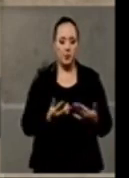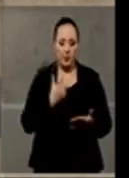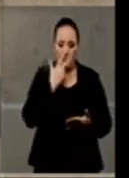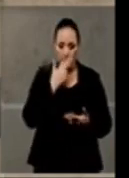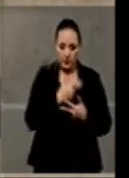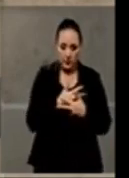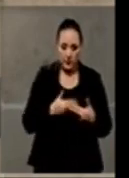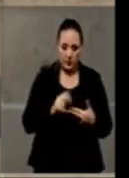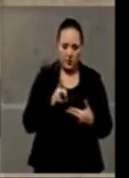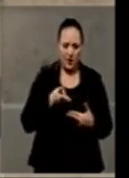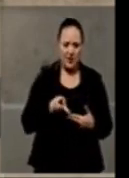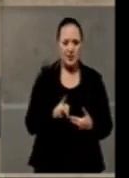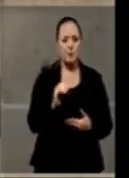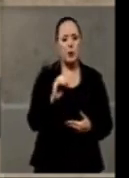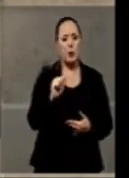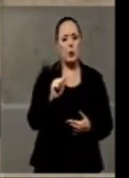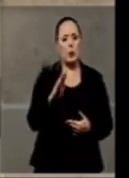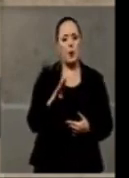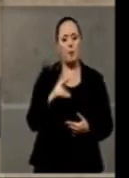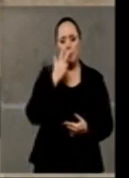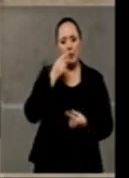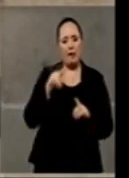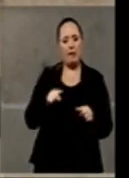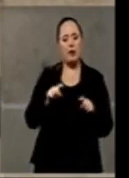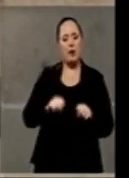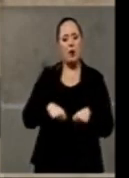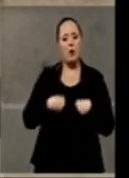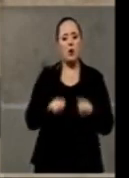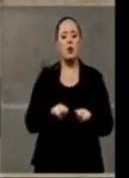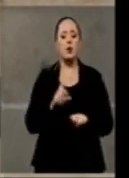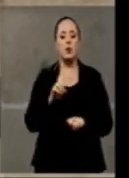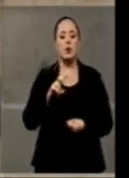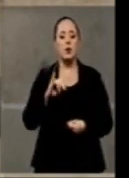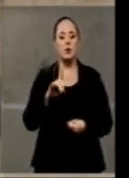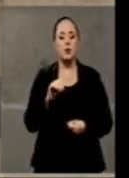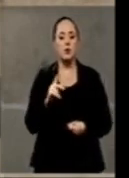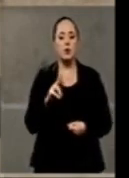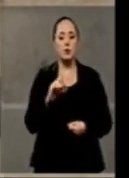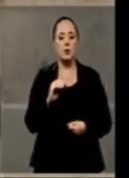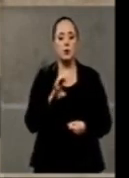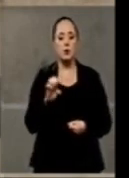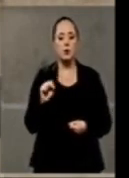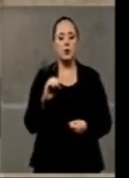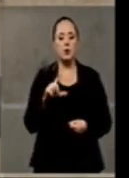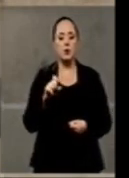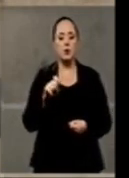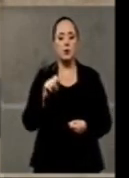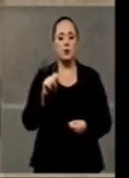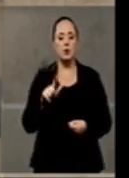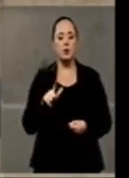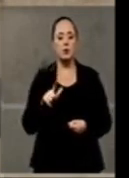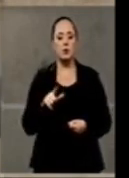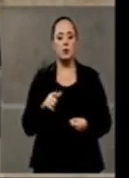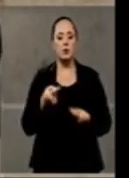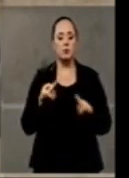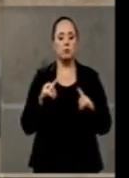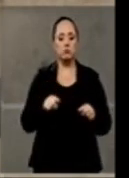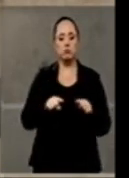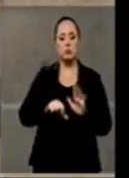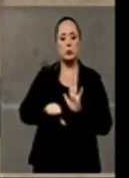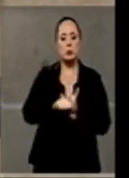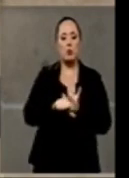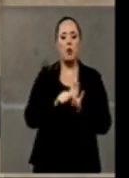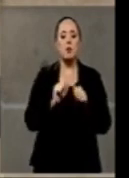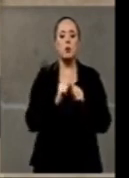sempre que a oab era criticada por defender o devido processo legal não se combate o crime cometendo